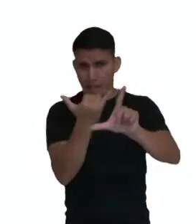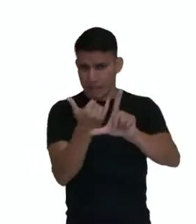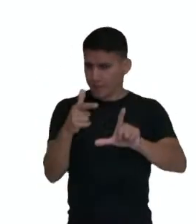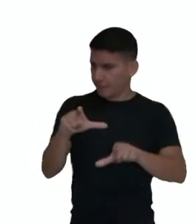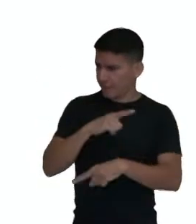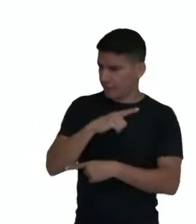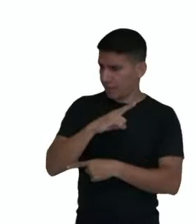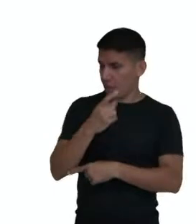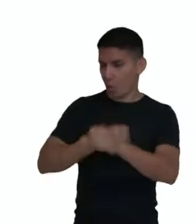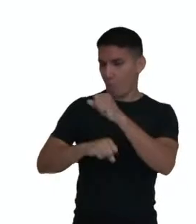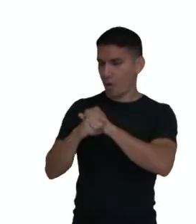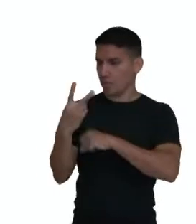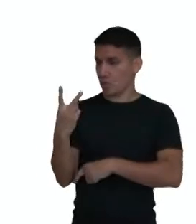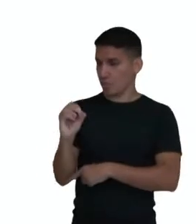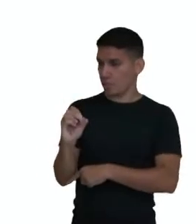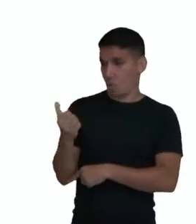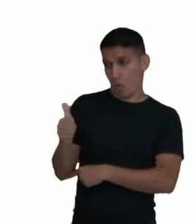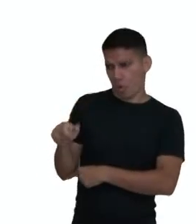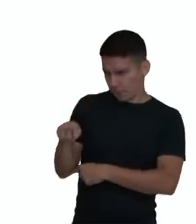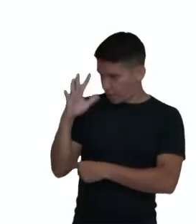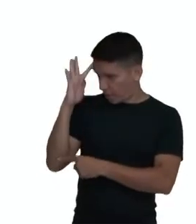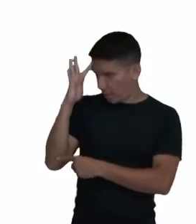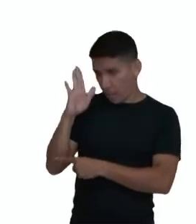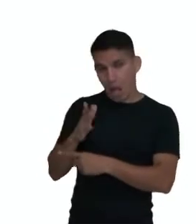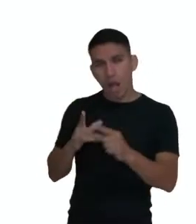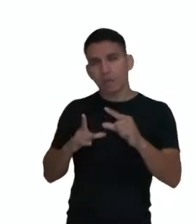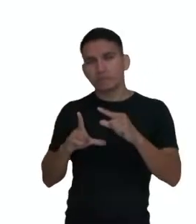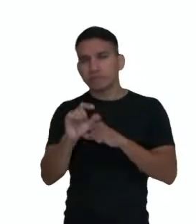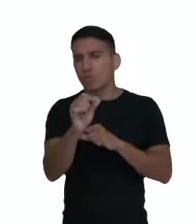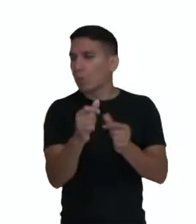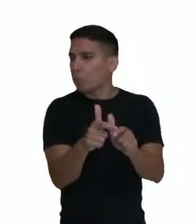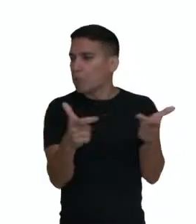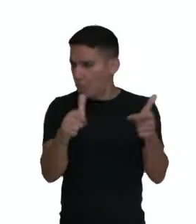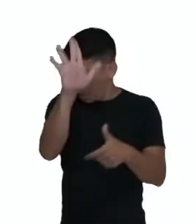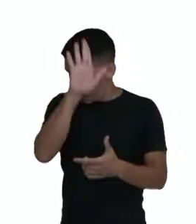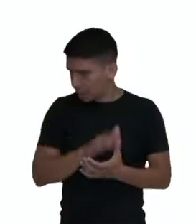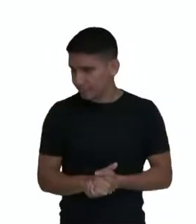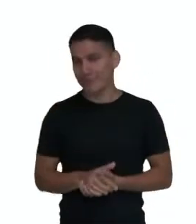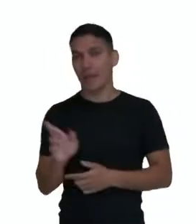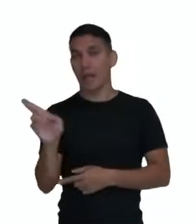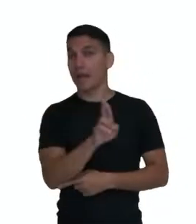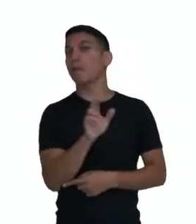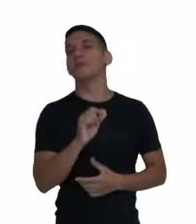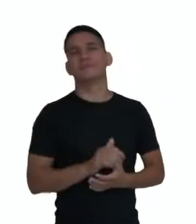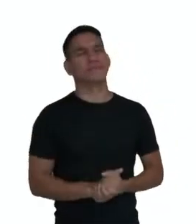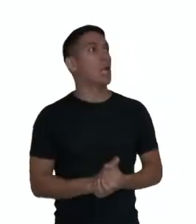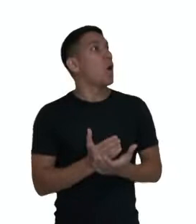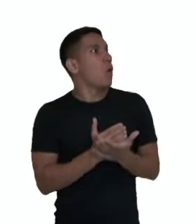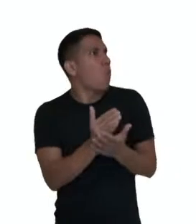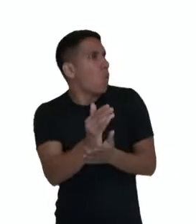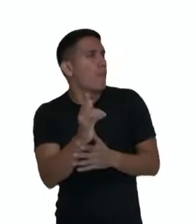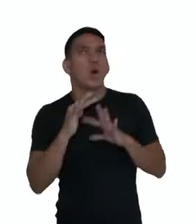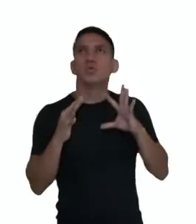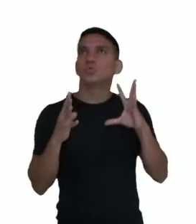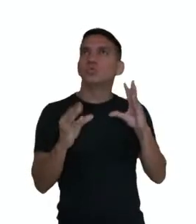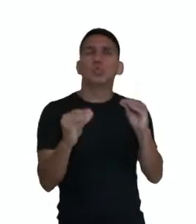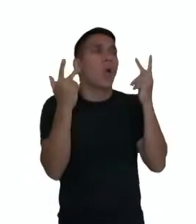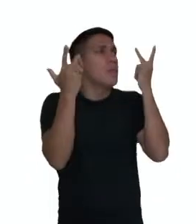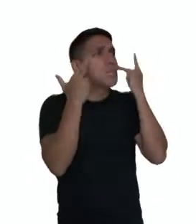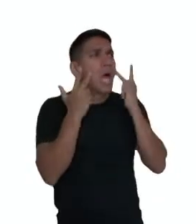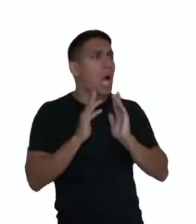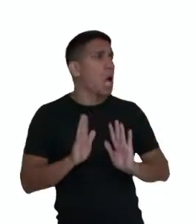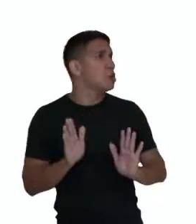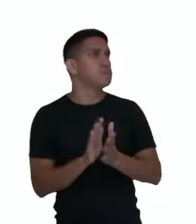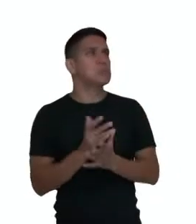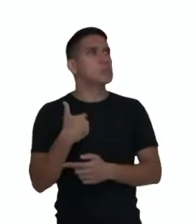em 2011, você imaginava chegar tão longe? Daí a Bianca responde, no começo foi tudo muito natural,